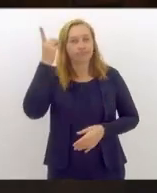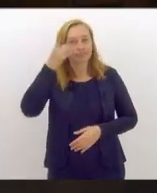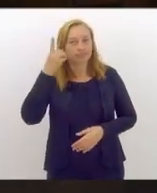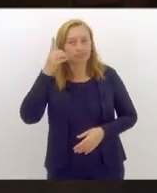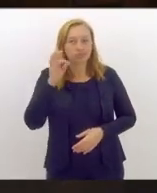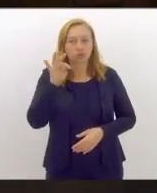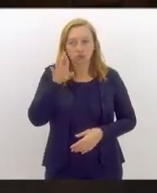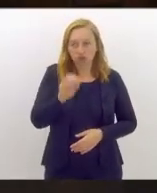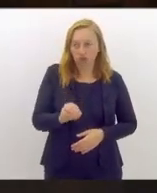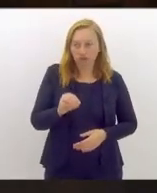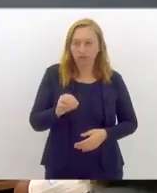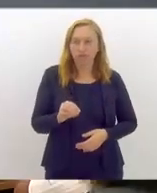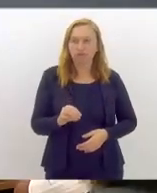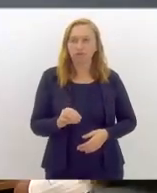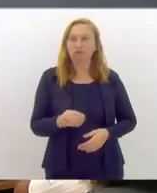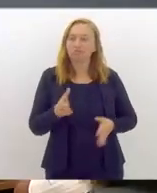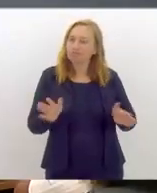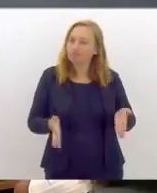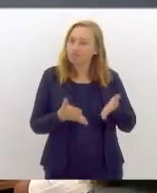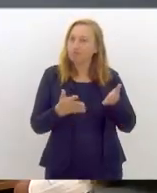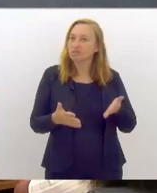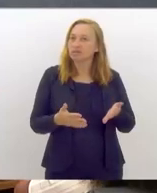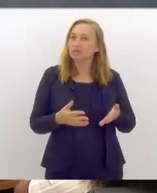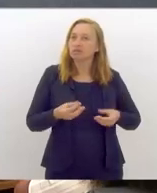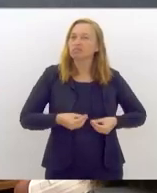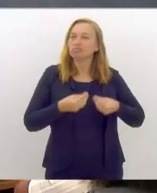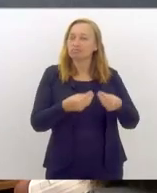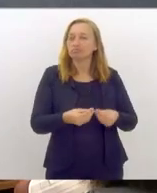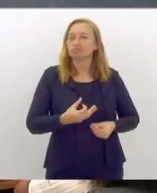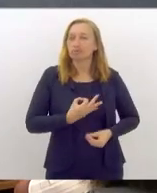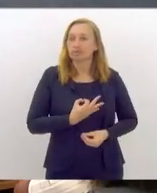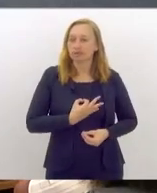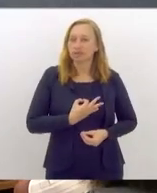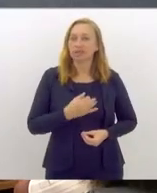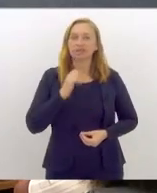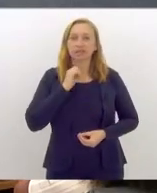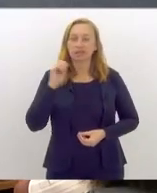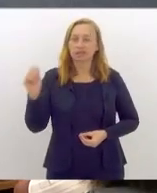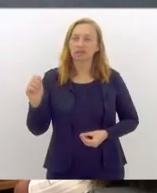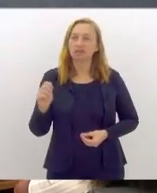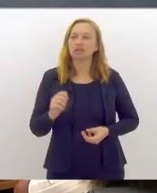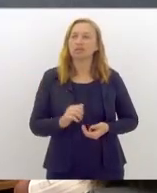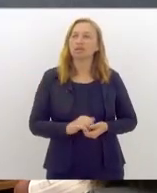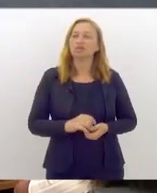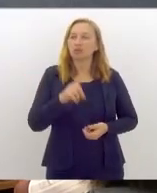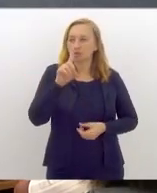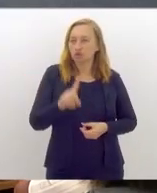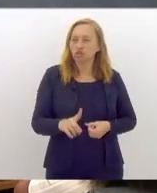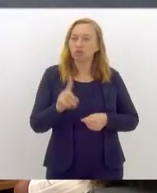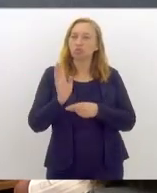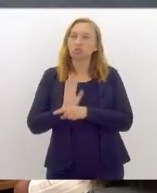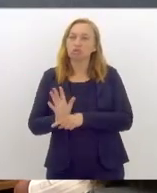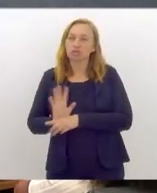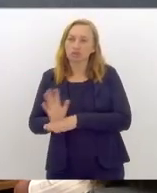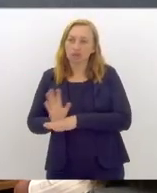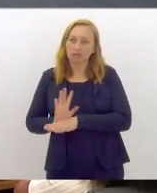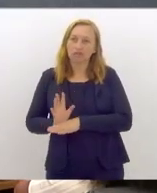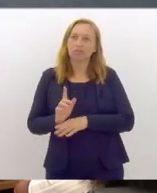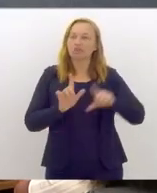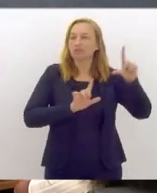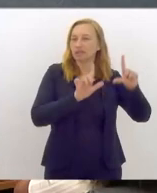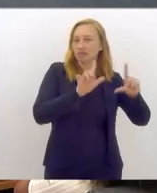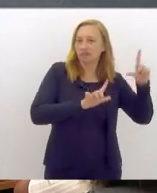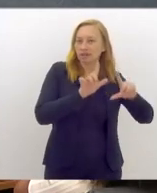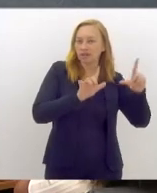Gustavo da tua iniciativa de conceder essa medalha ao diretor de cinema e de televisão